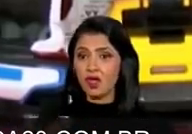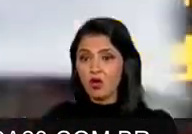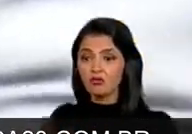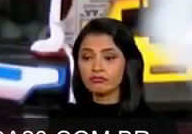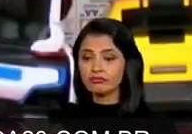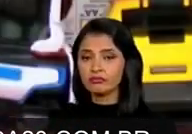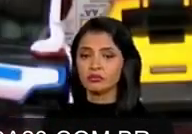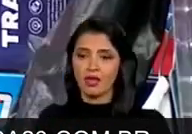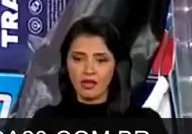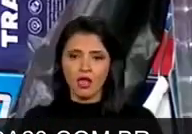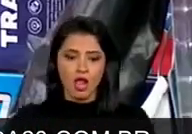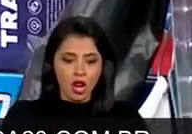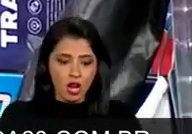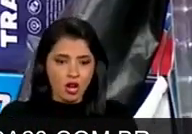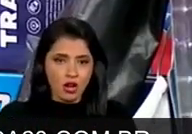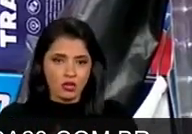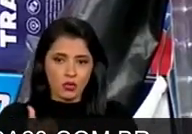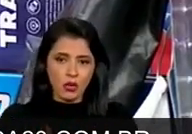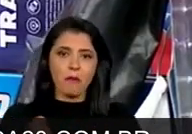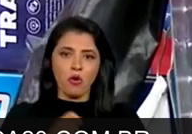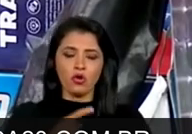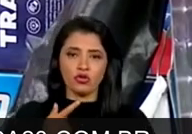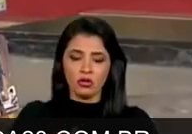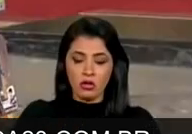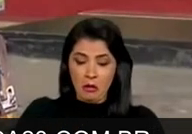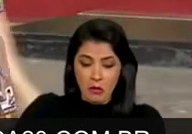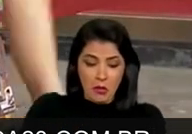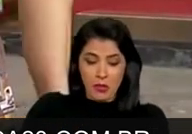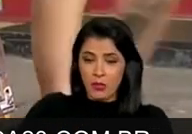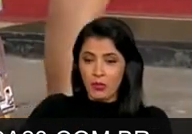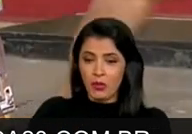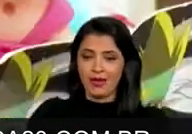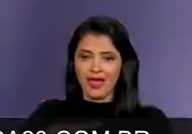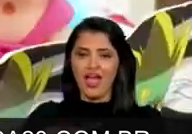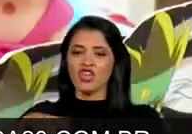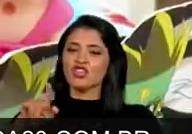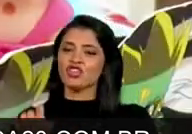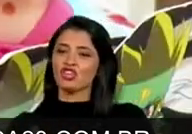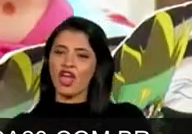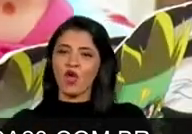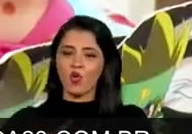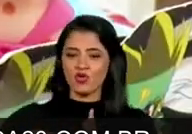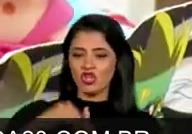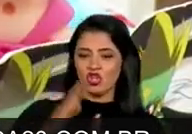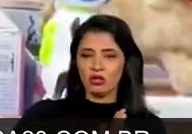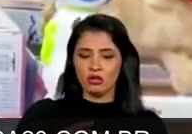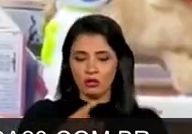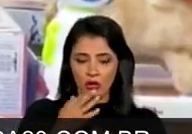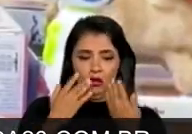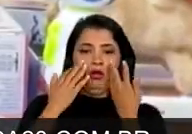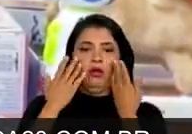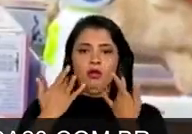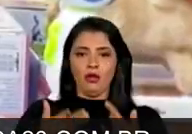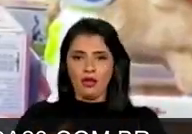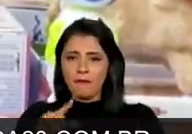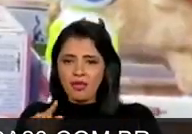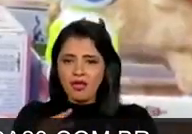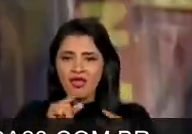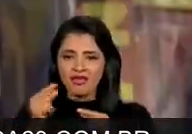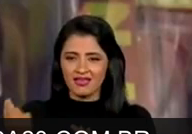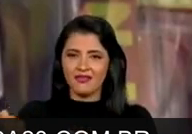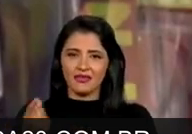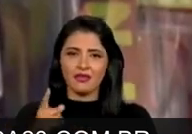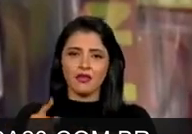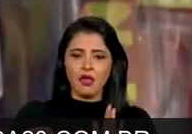brinquedos eletrônicos podem causar queimaduras gel e Tinta causam intoxicação e pequenas peças Como